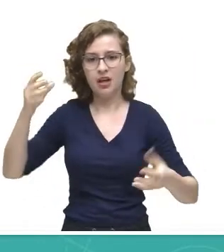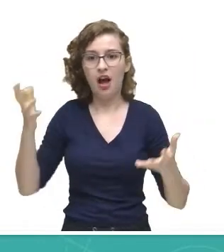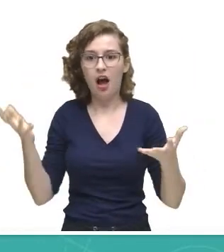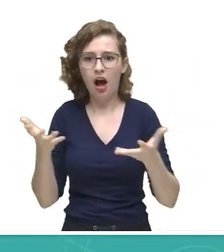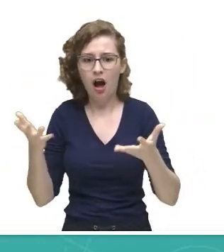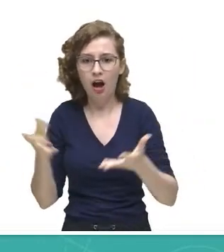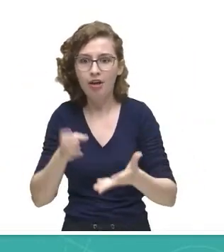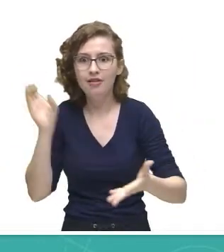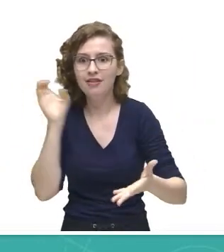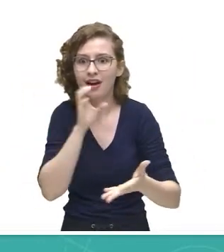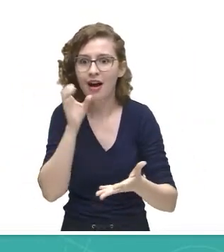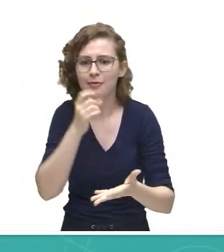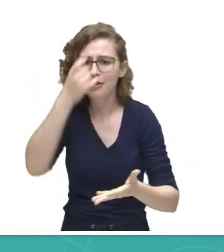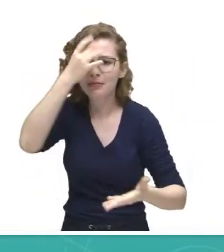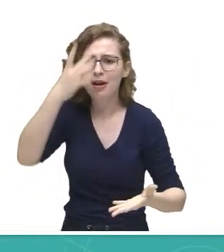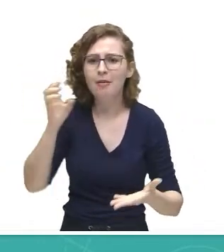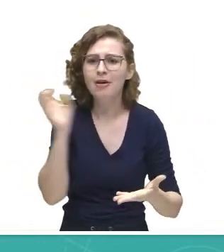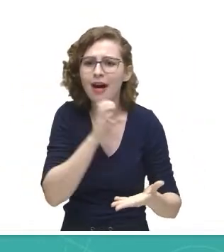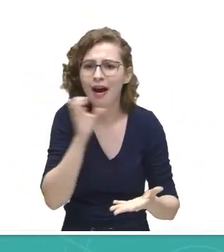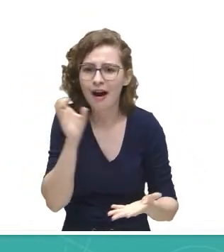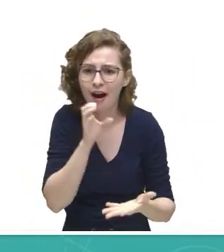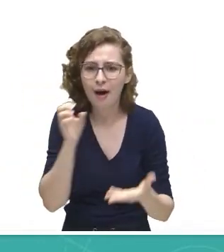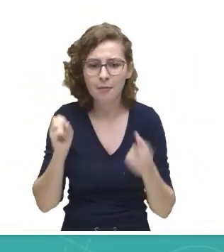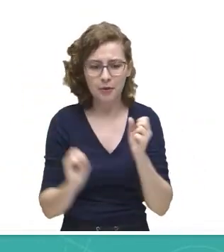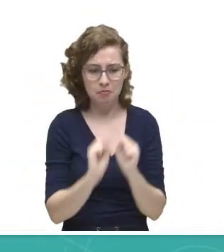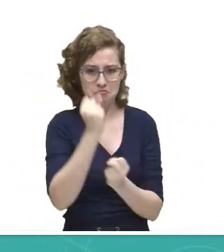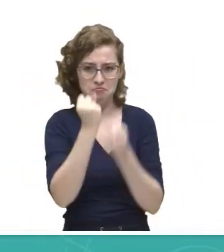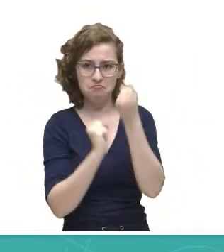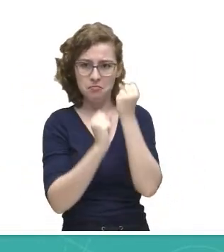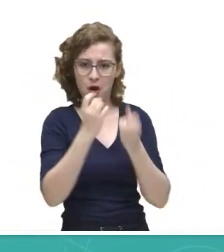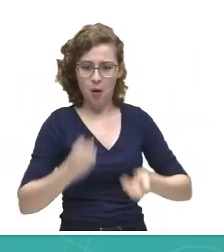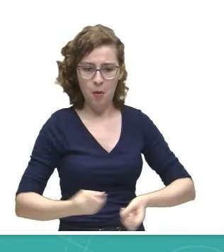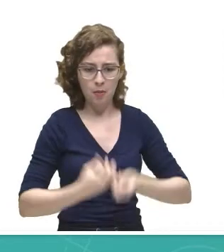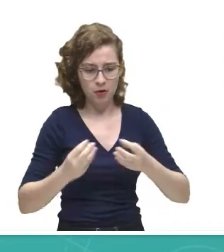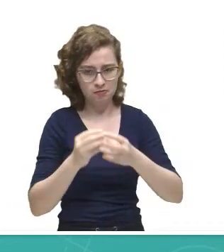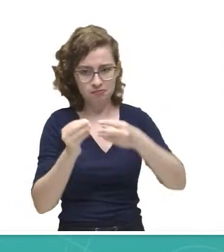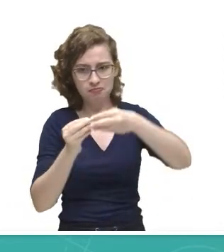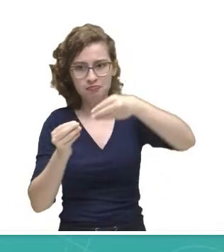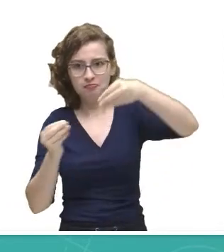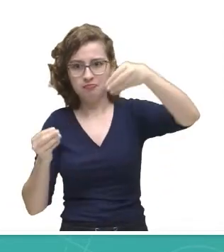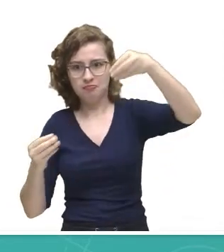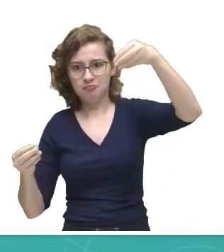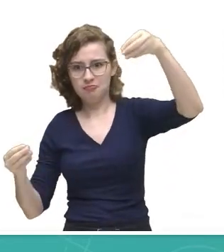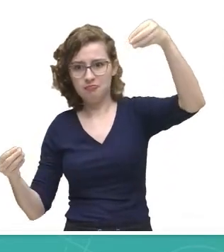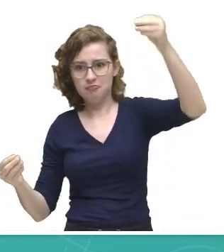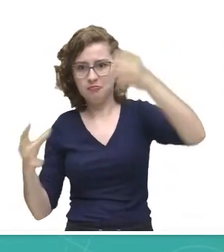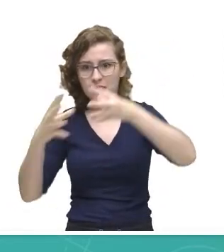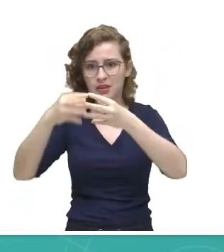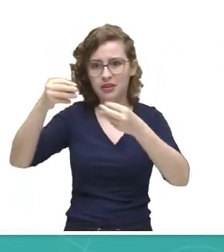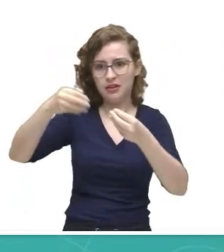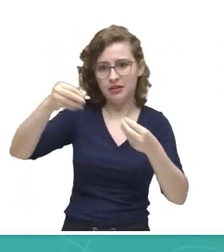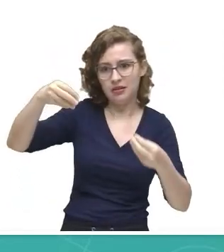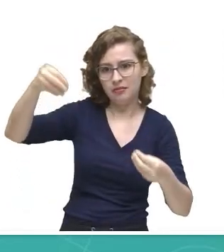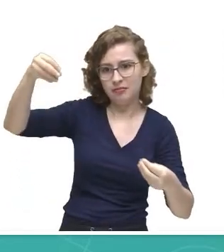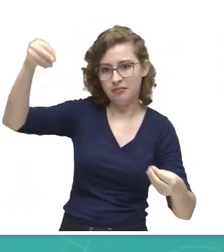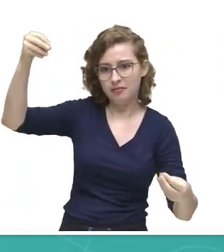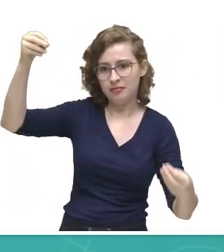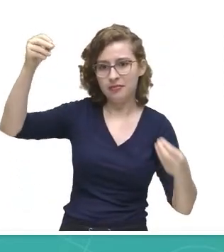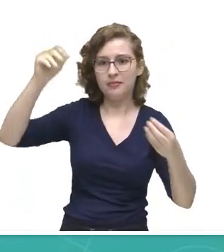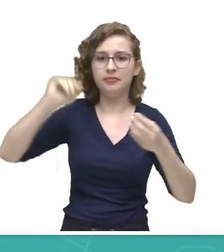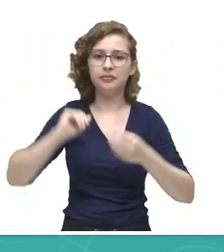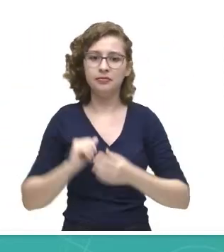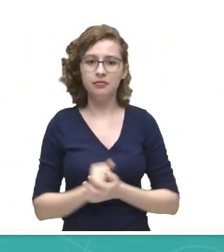processo. Então, essa máquina aí que vai produzir esses tecidos maiores vai facilitar aí esse processo.